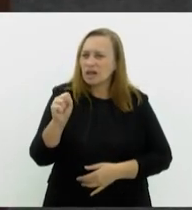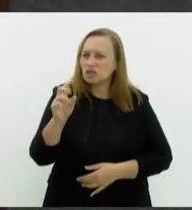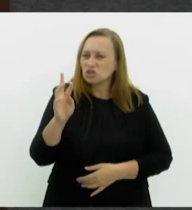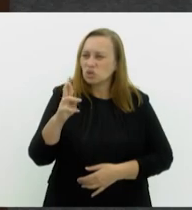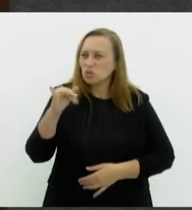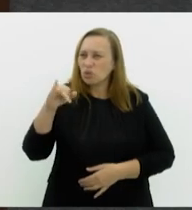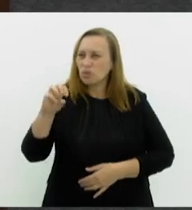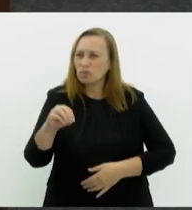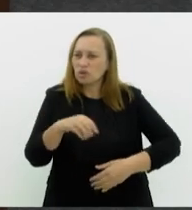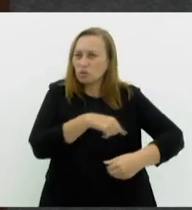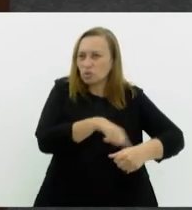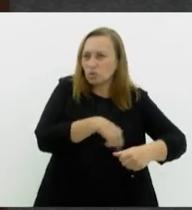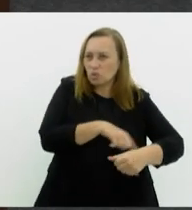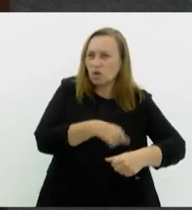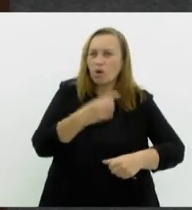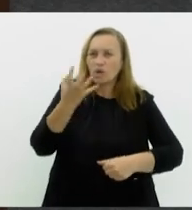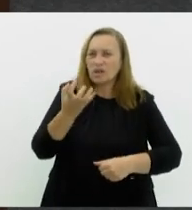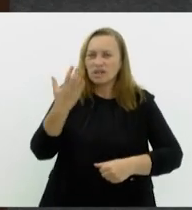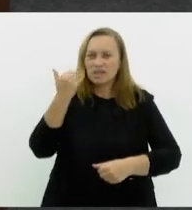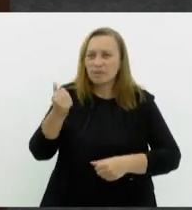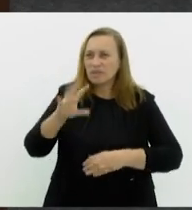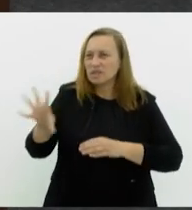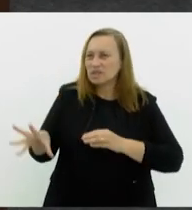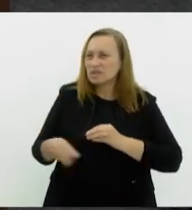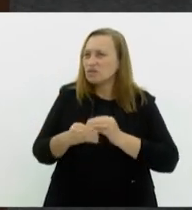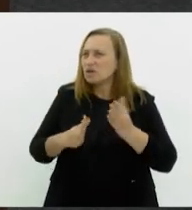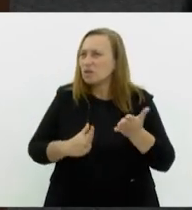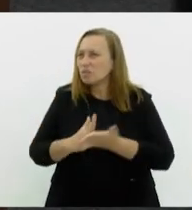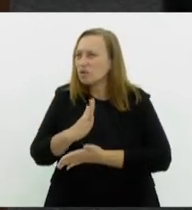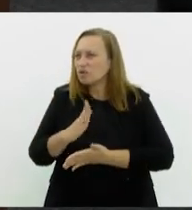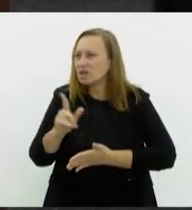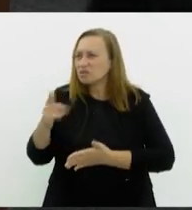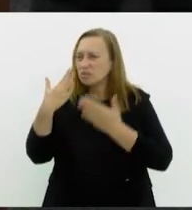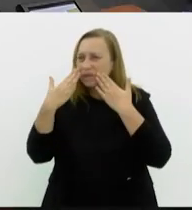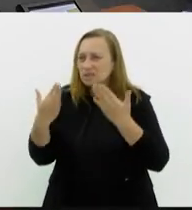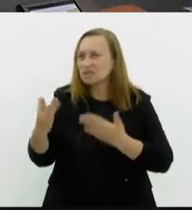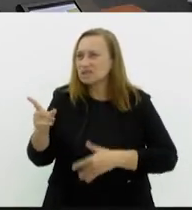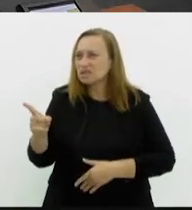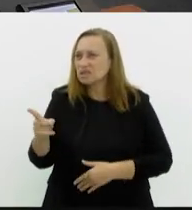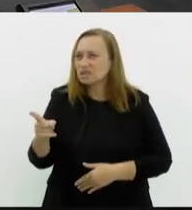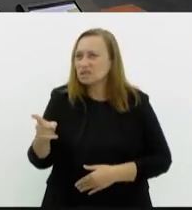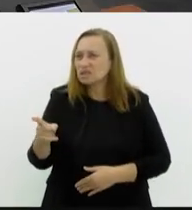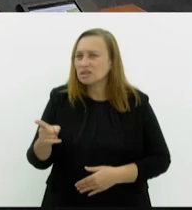queria saber se essa emenda foi... Porque foi apresentada a emenda.